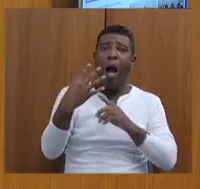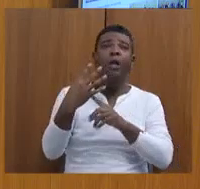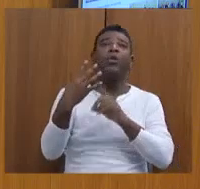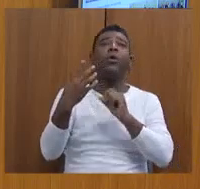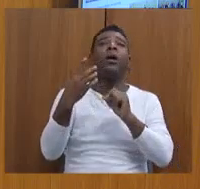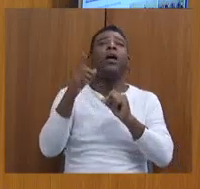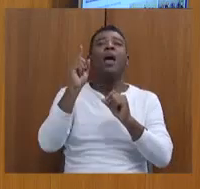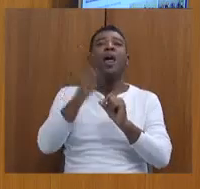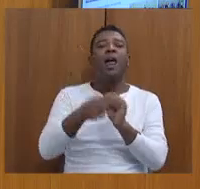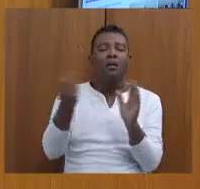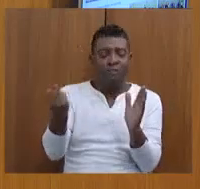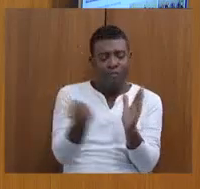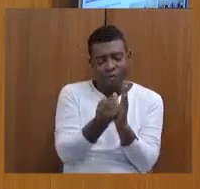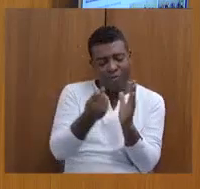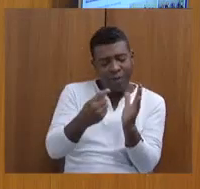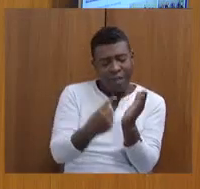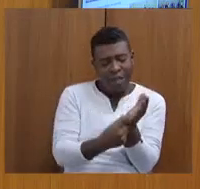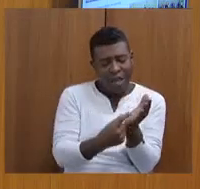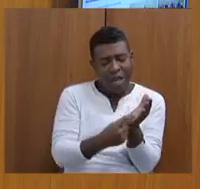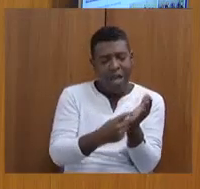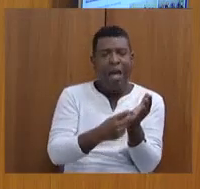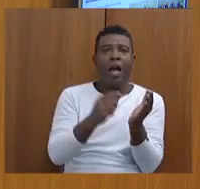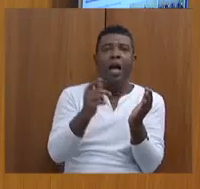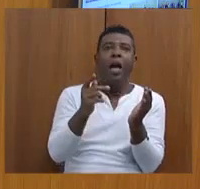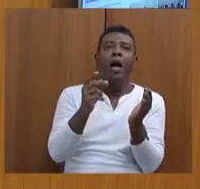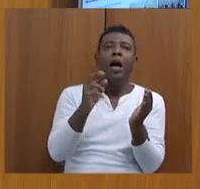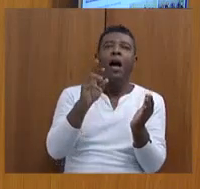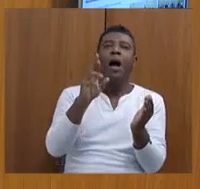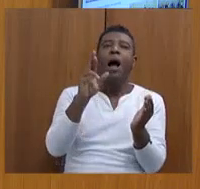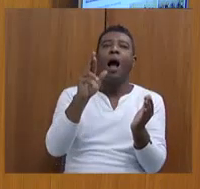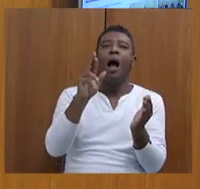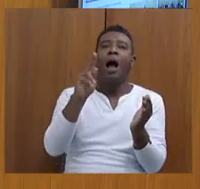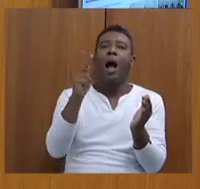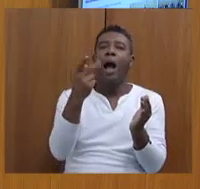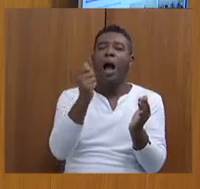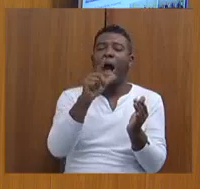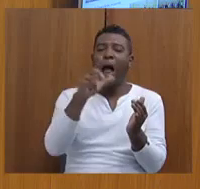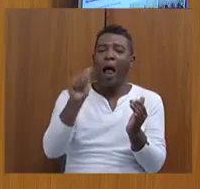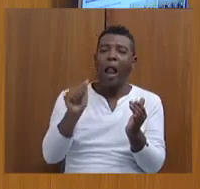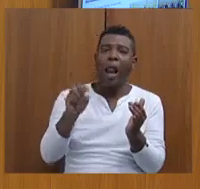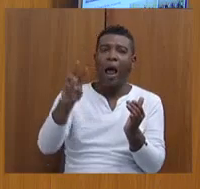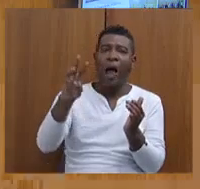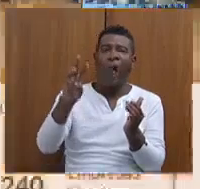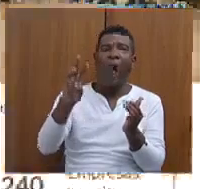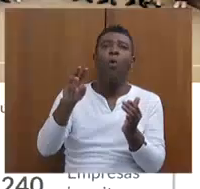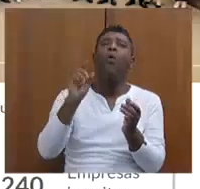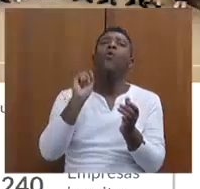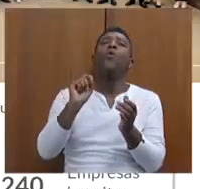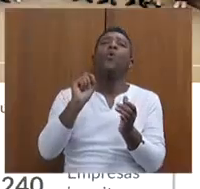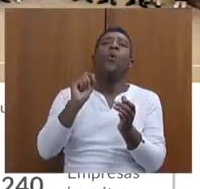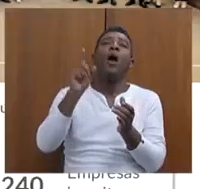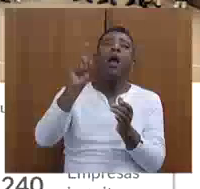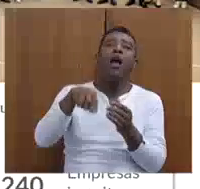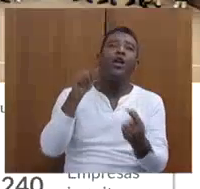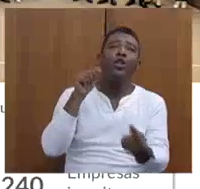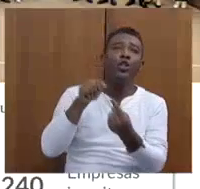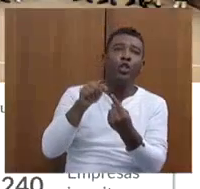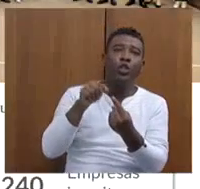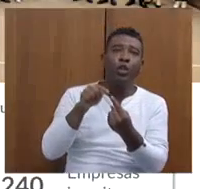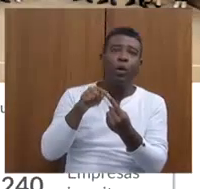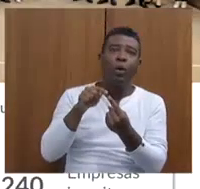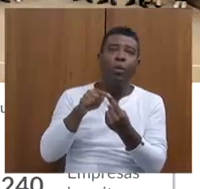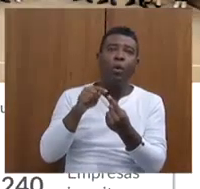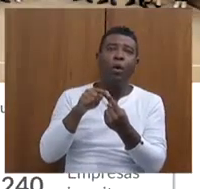ralal certificação ralal é uma forma é um ritual em que o produto